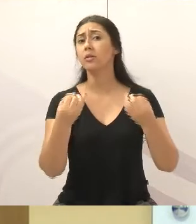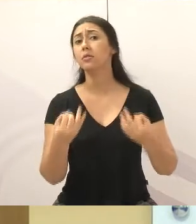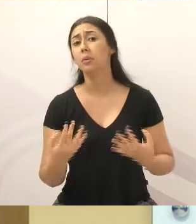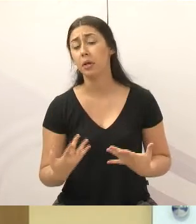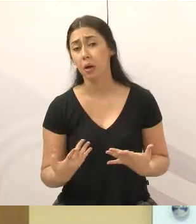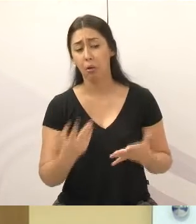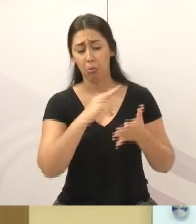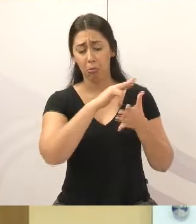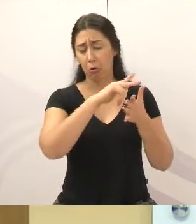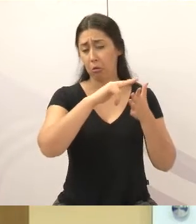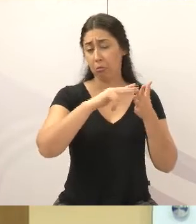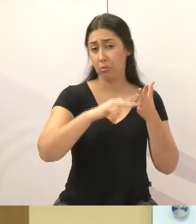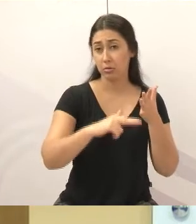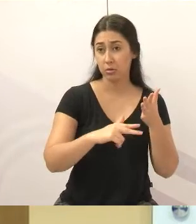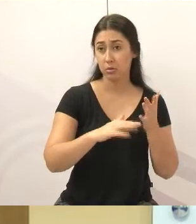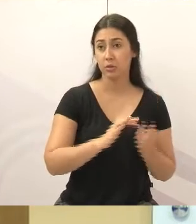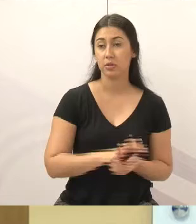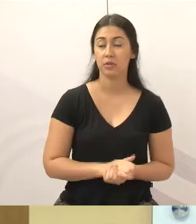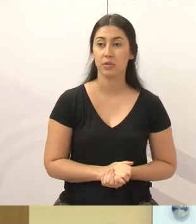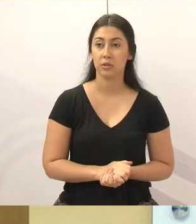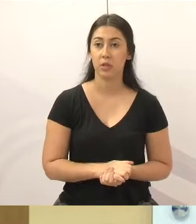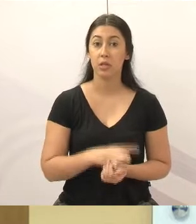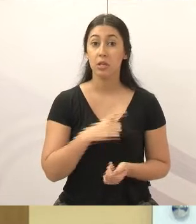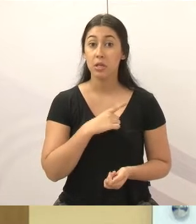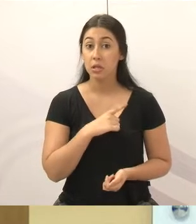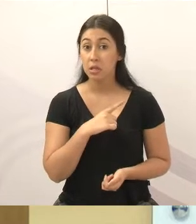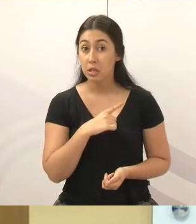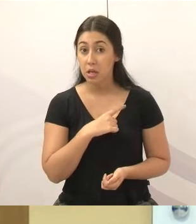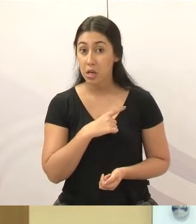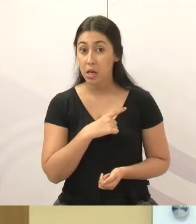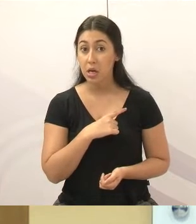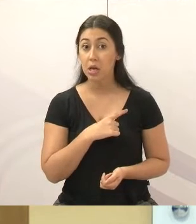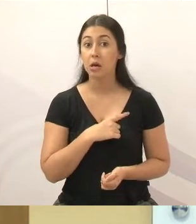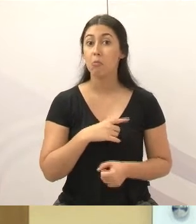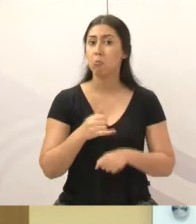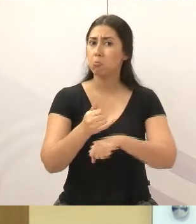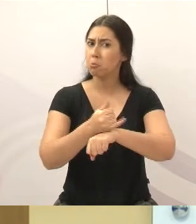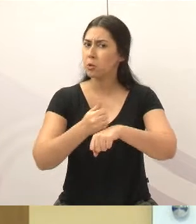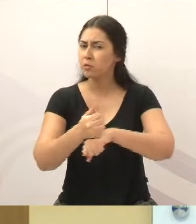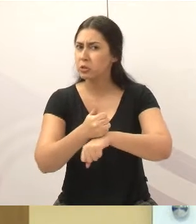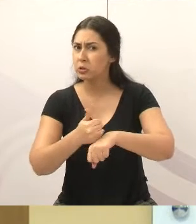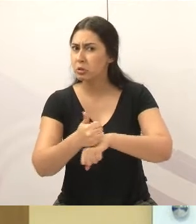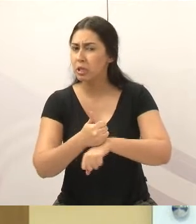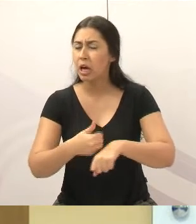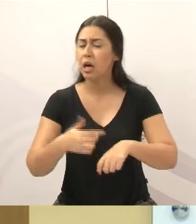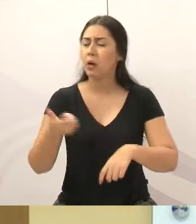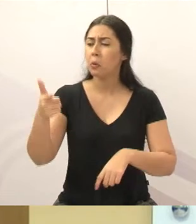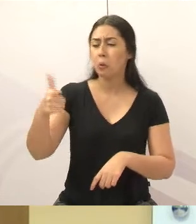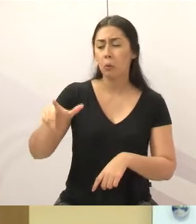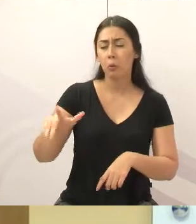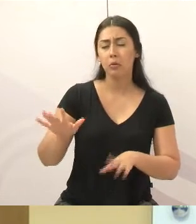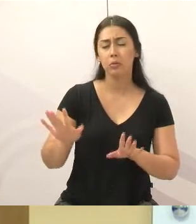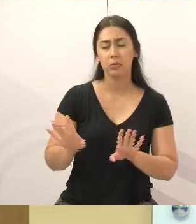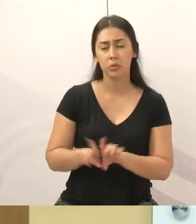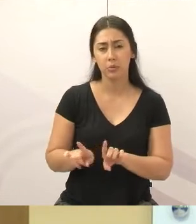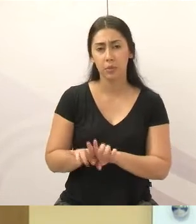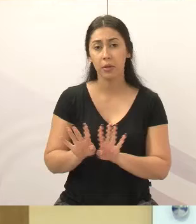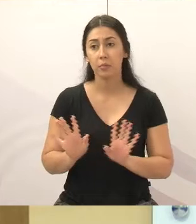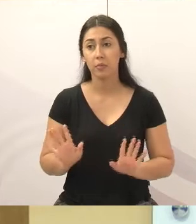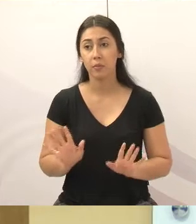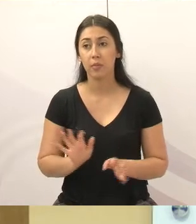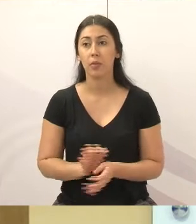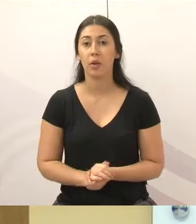claras aqui. Para alguns profissionais e para outros não, e para alguns vereadores, outros não. Eu acho que várias questões